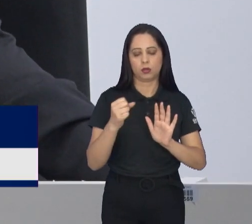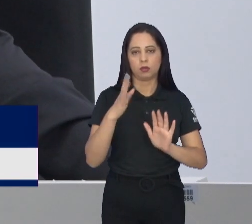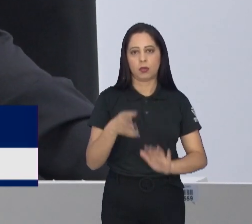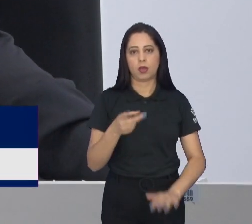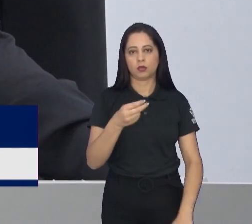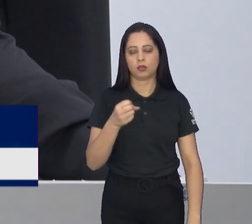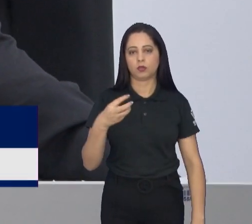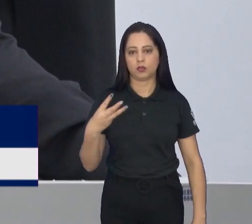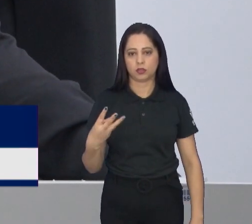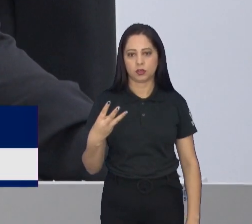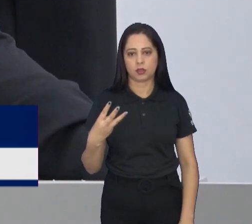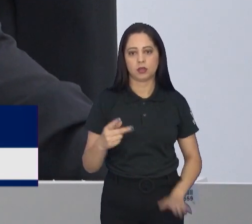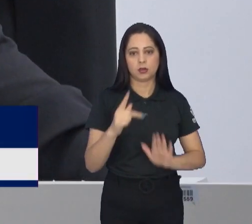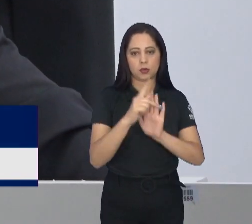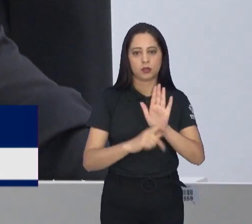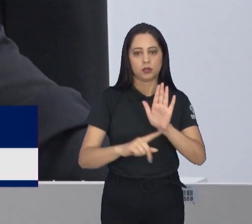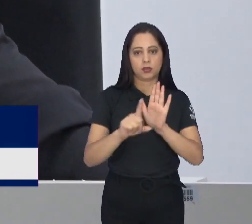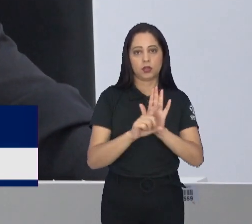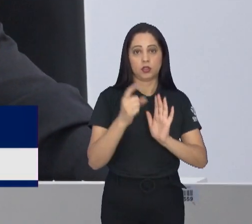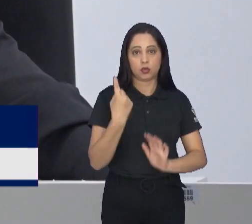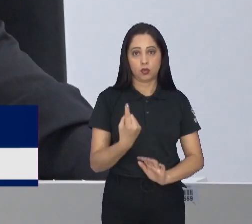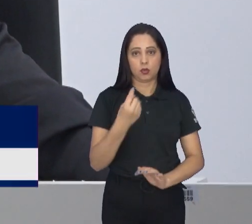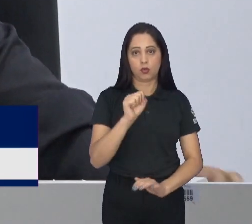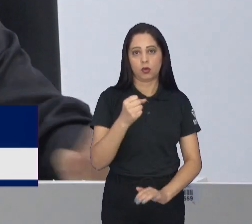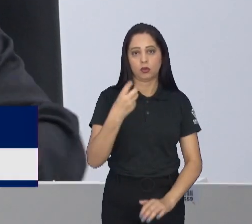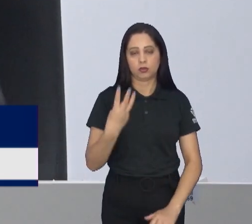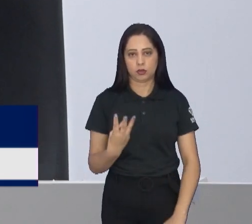5148/2023. Projeto de Lei número